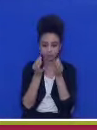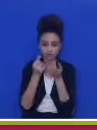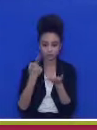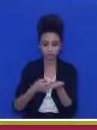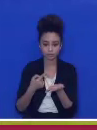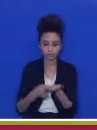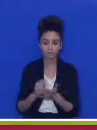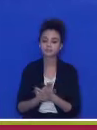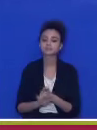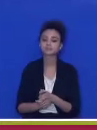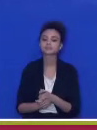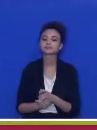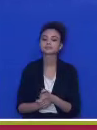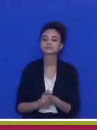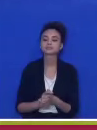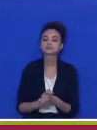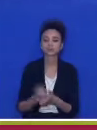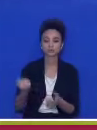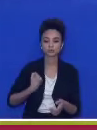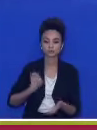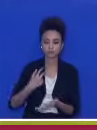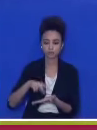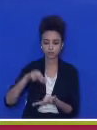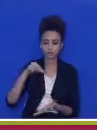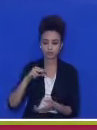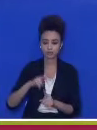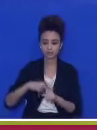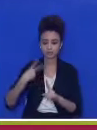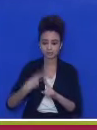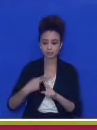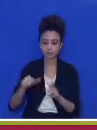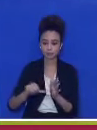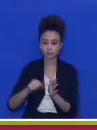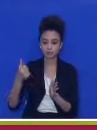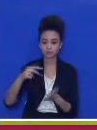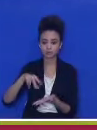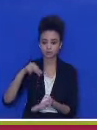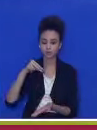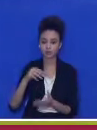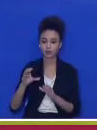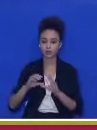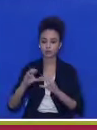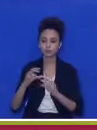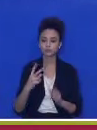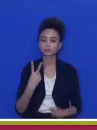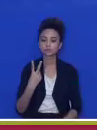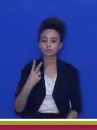confirmar? Os números sorteados na dupla Sena, primeiro sorteio do concurso